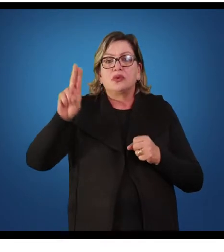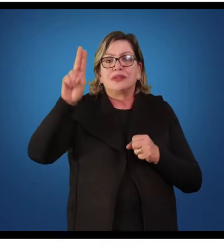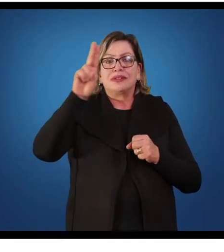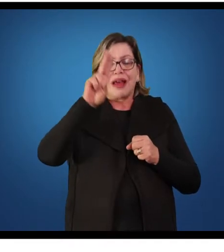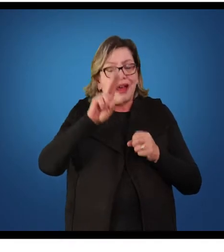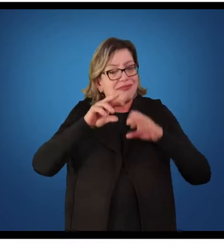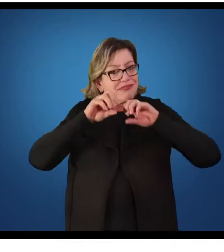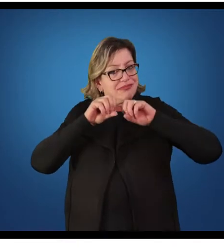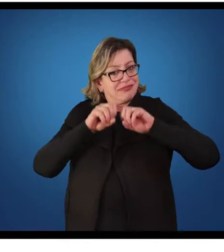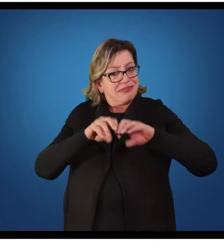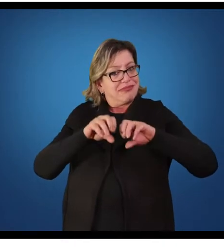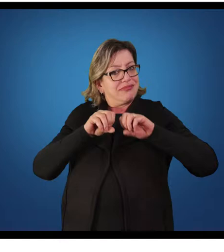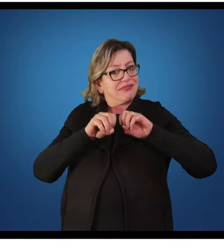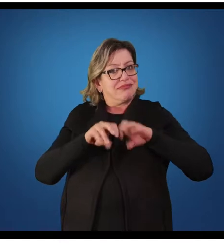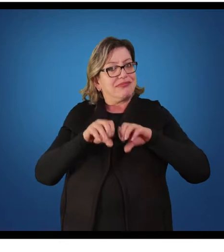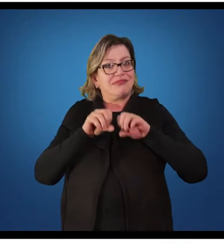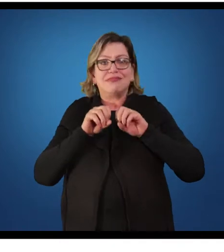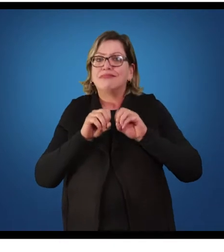trabalhar